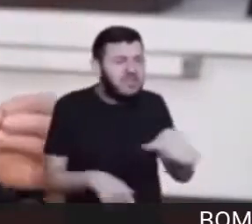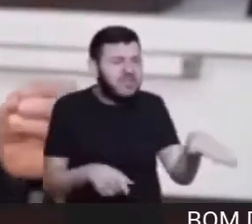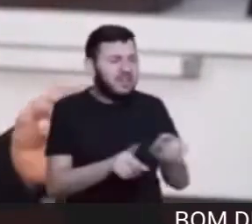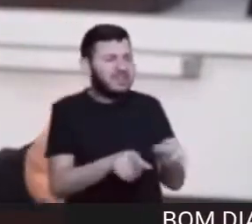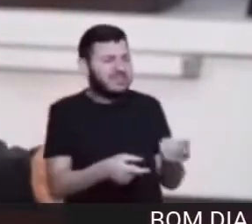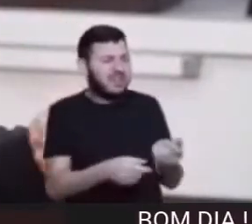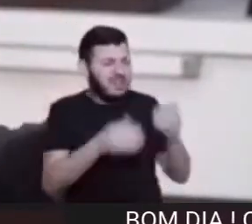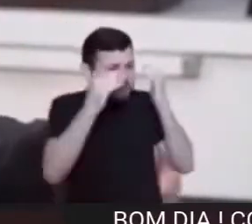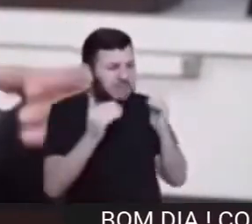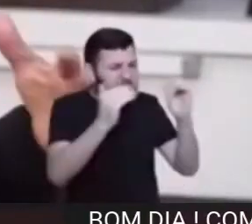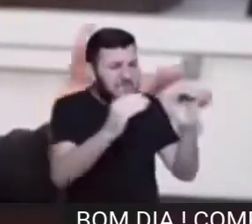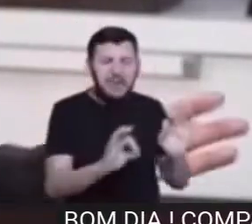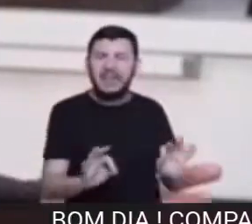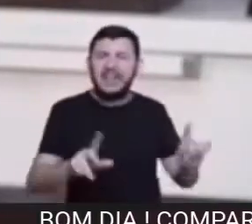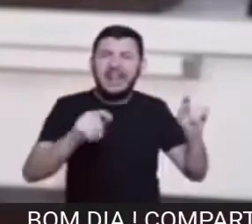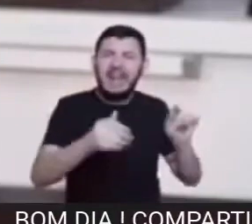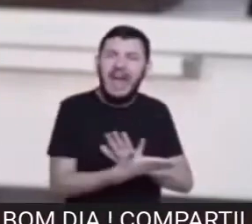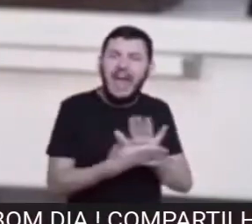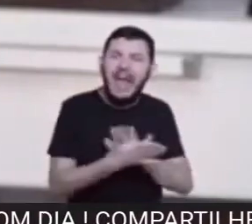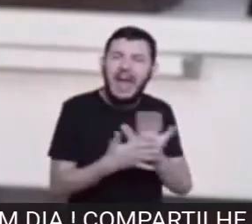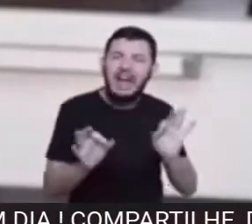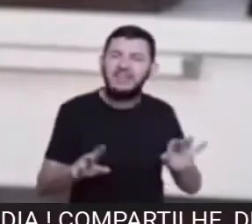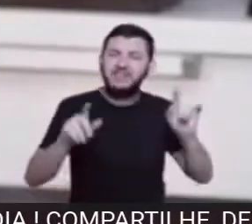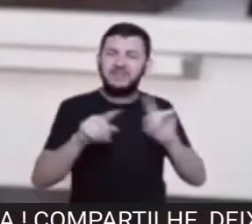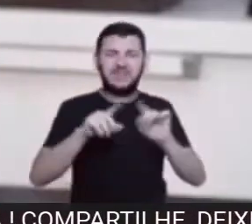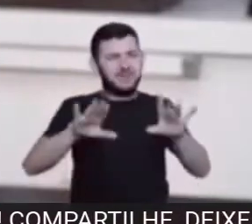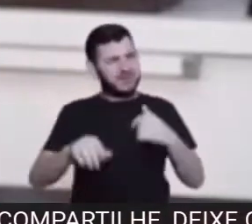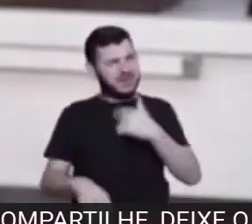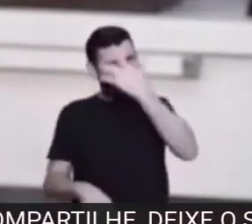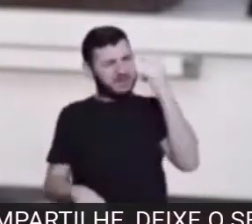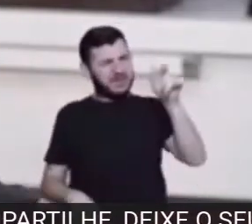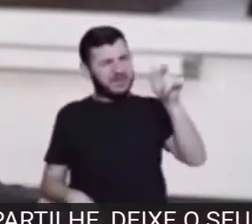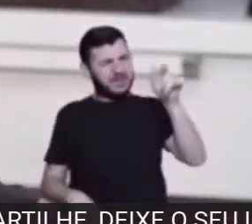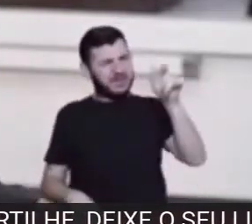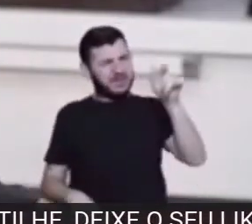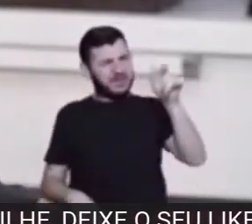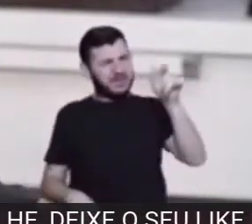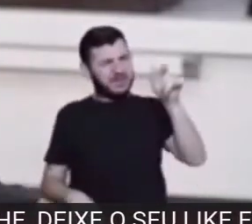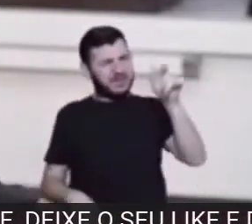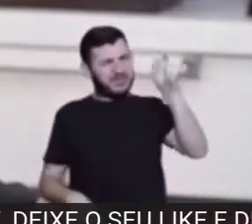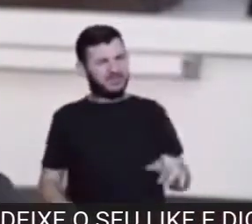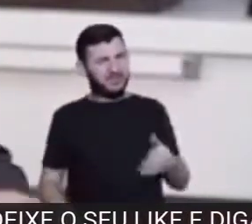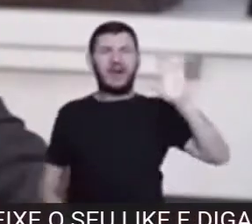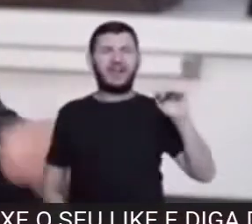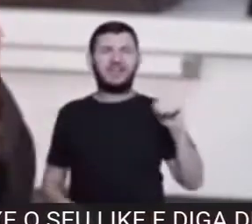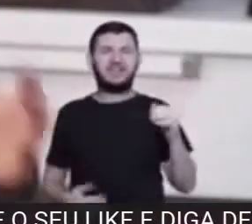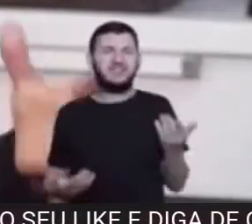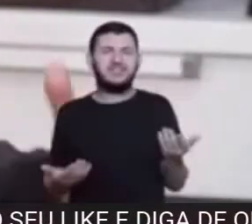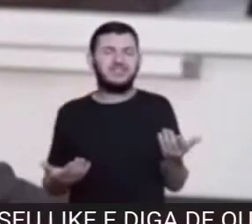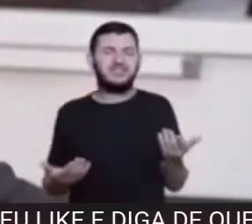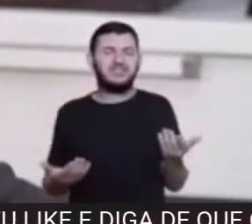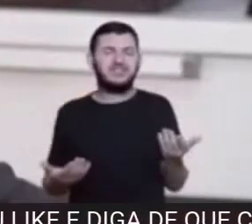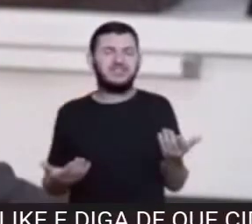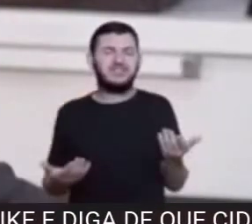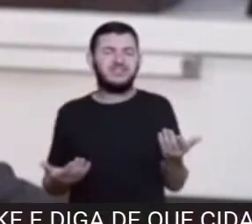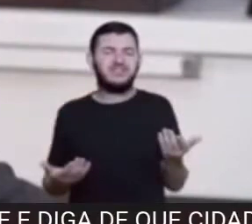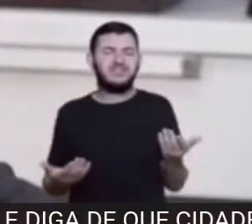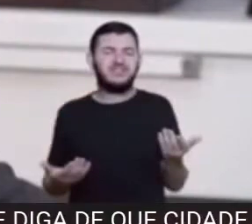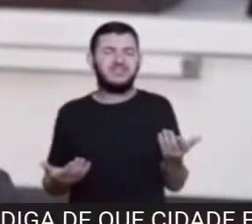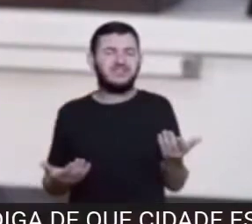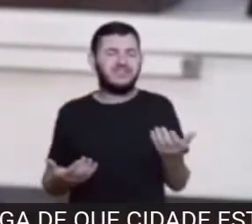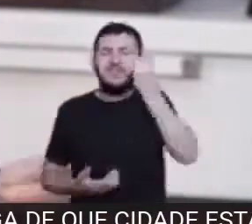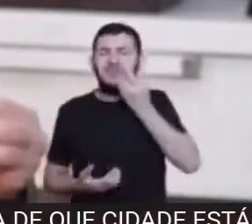que um cidadão que tem mais de 67 anos de idade, não tem sentido um cidadão que foi deputado 30